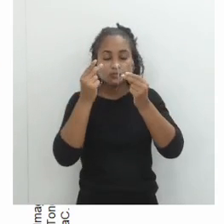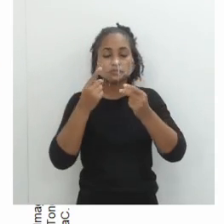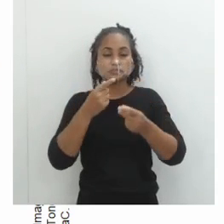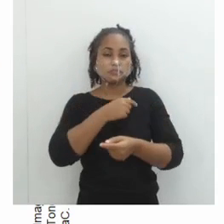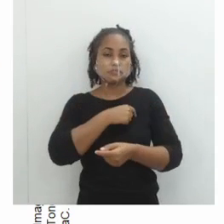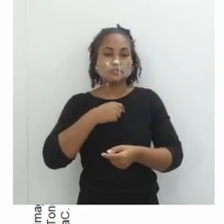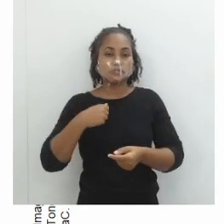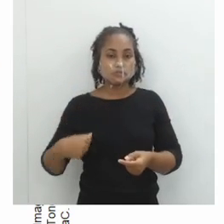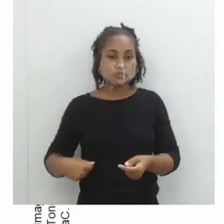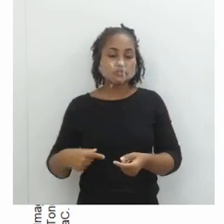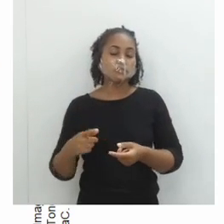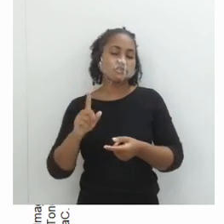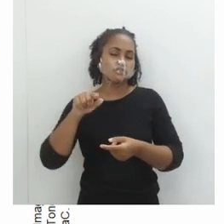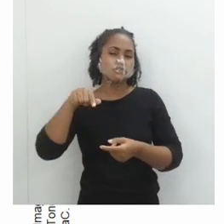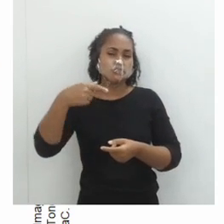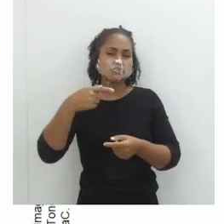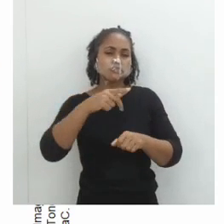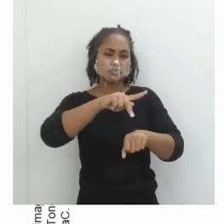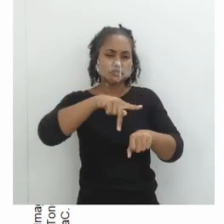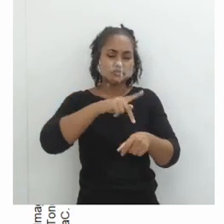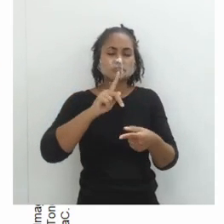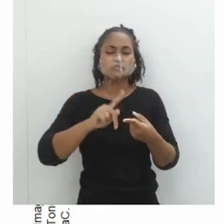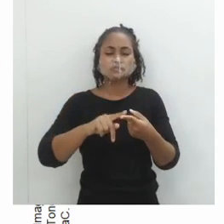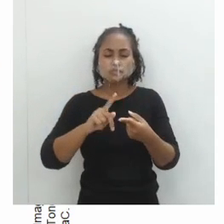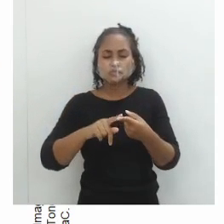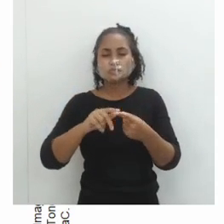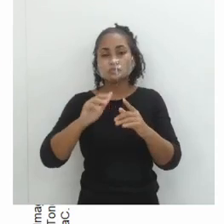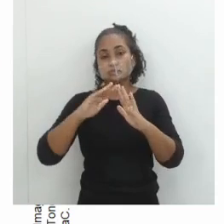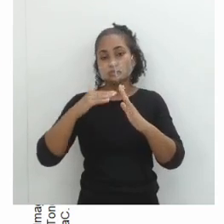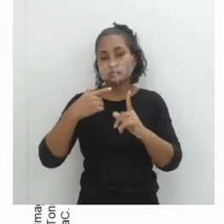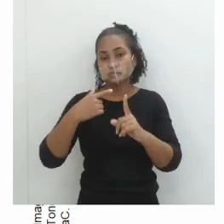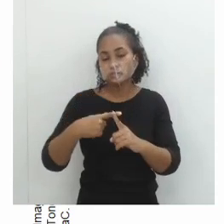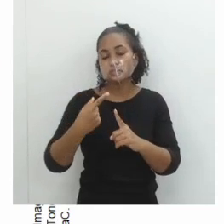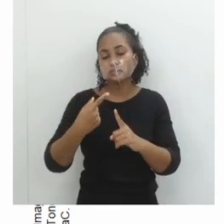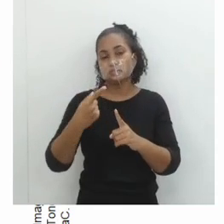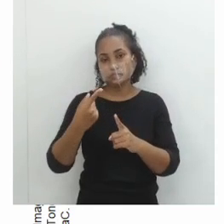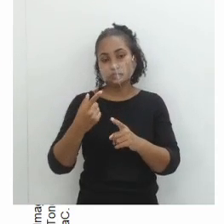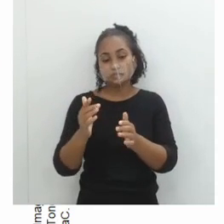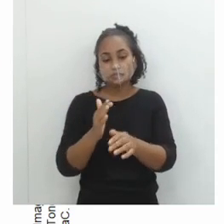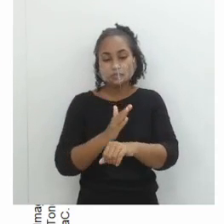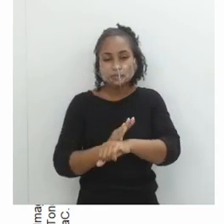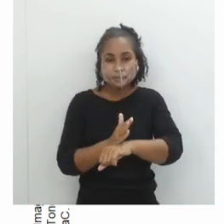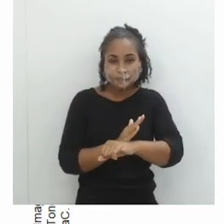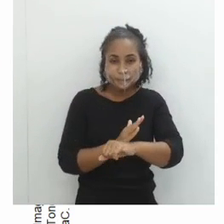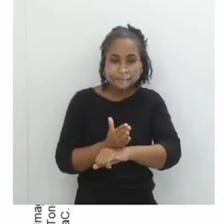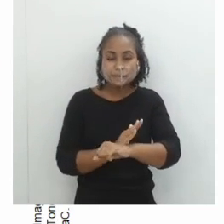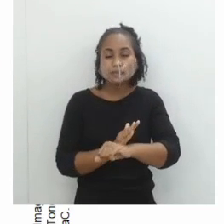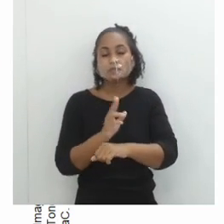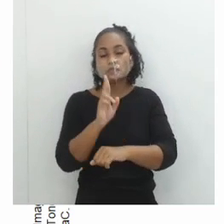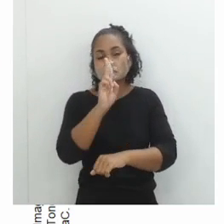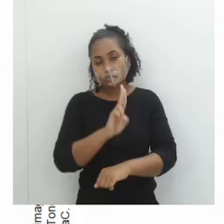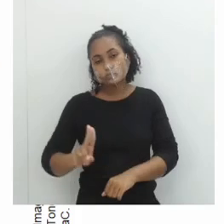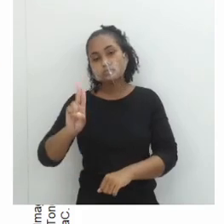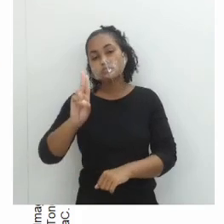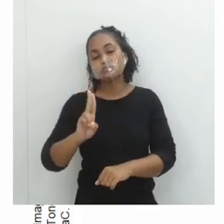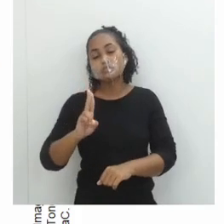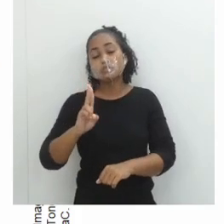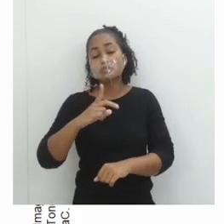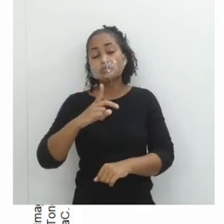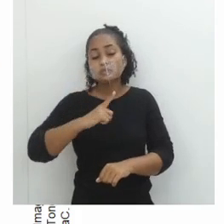e entre outras nações, nas igrejas da Idade Média, foi a forma que o homem utilizou